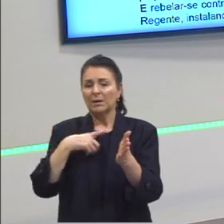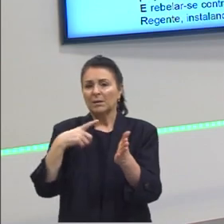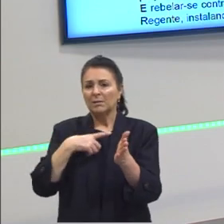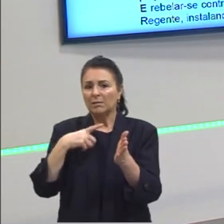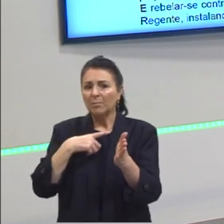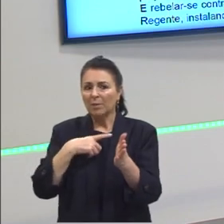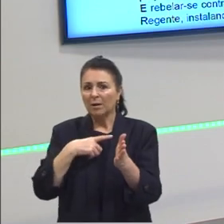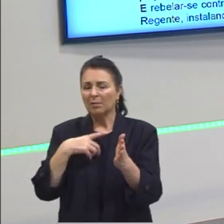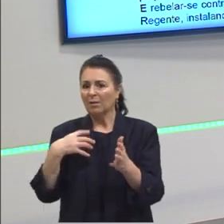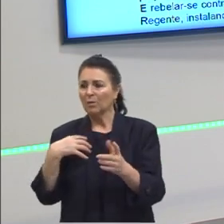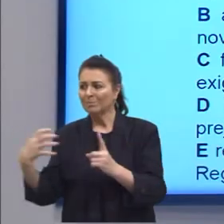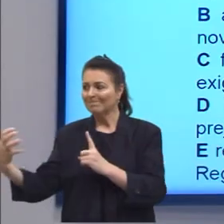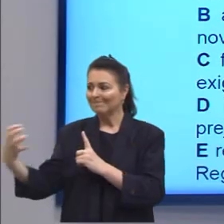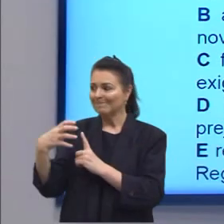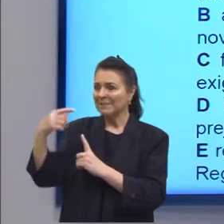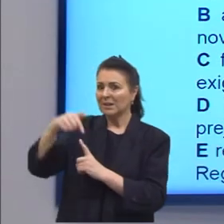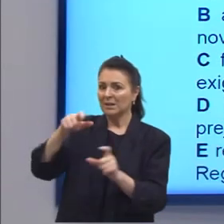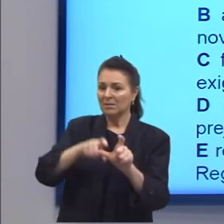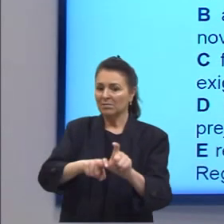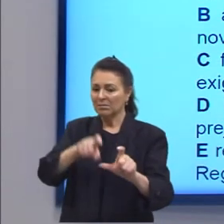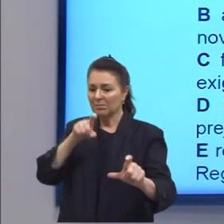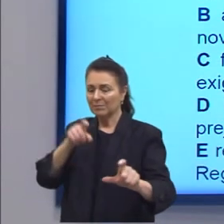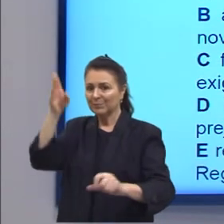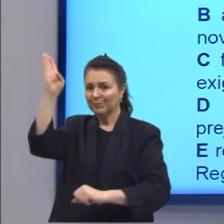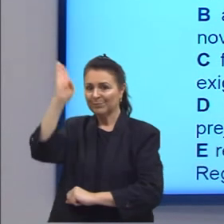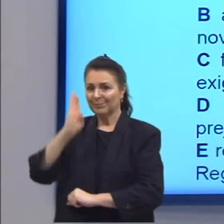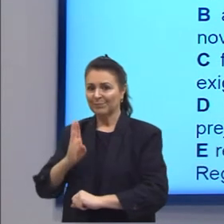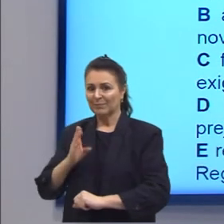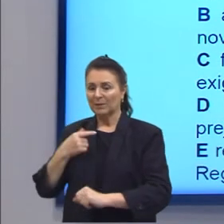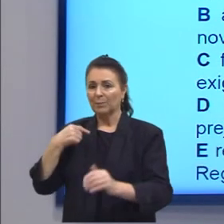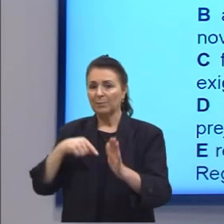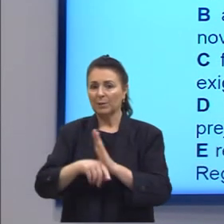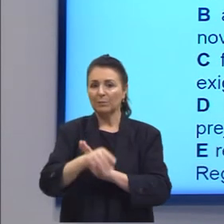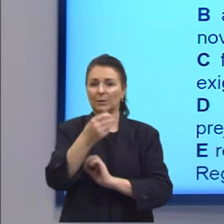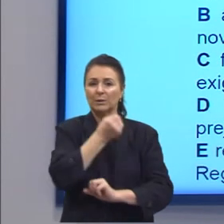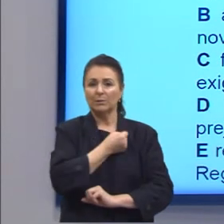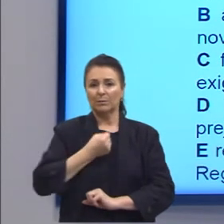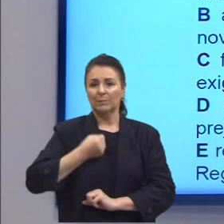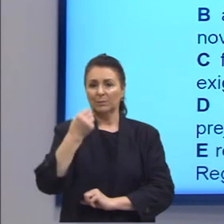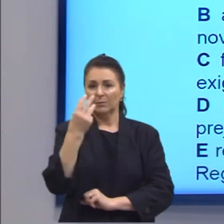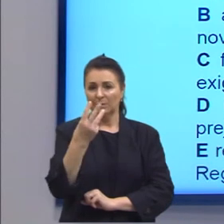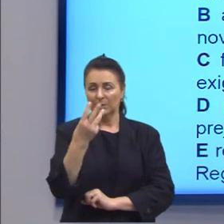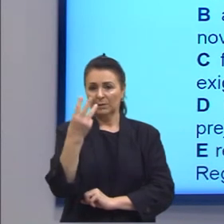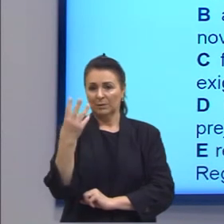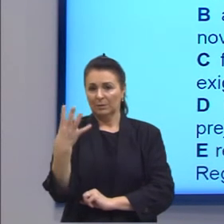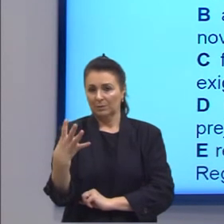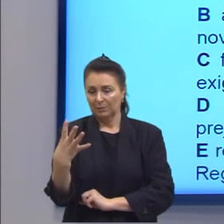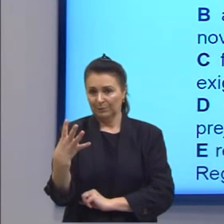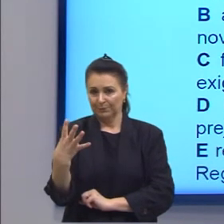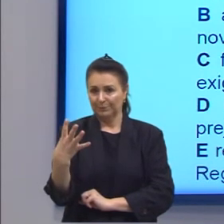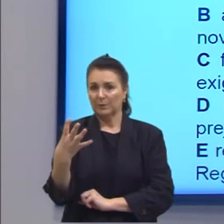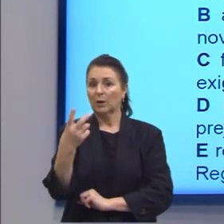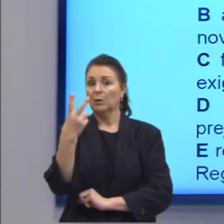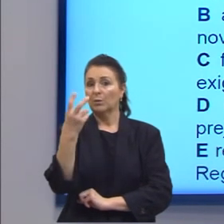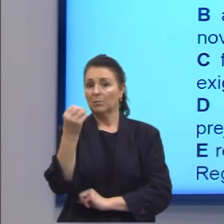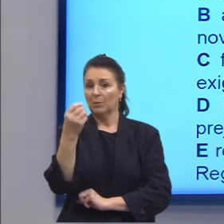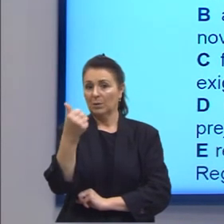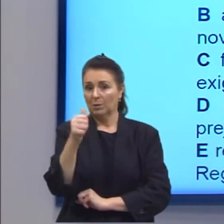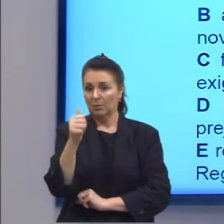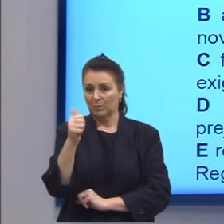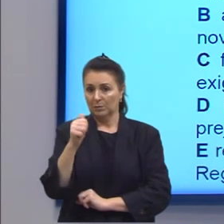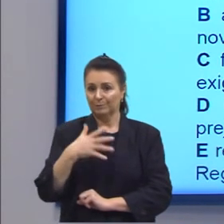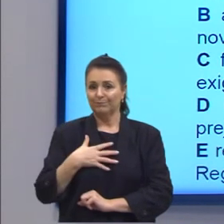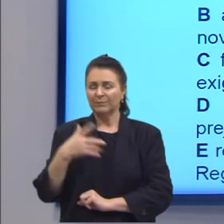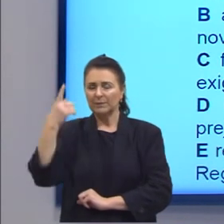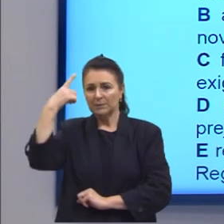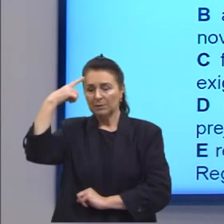na independência Brasil era tão a questão 34 do ENEM 2011 vou ver a questão para vocês no